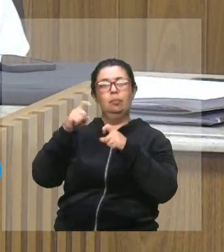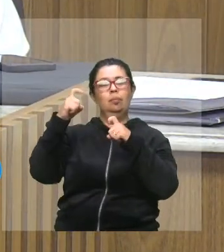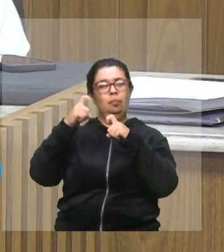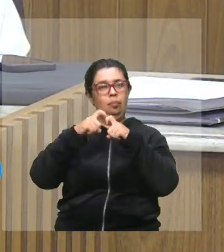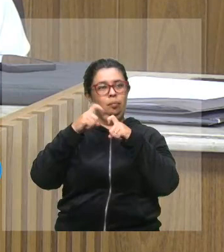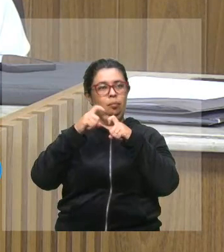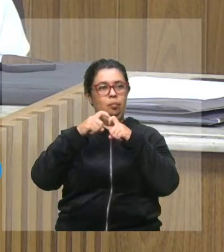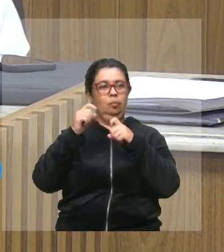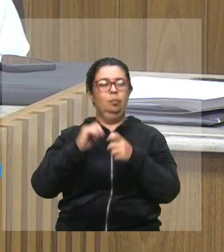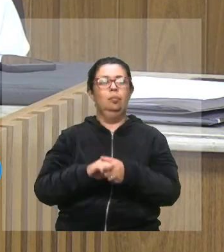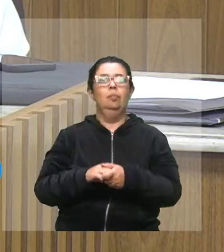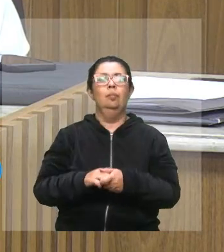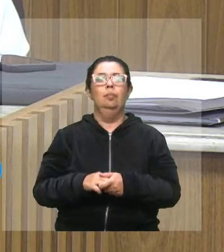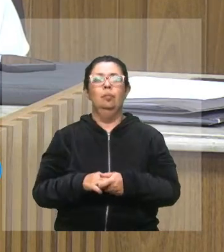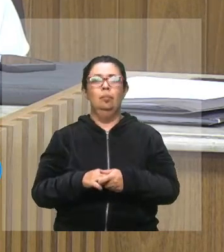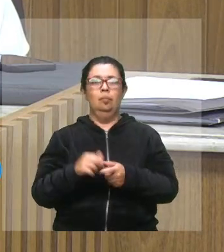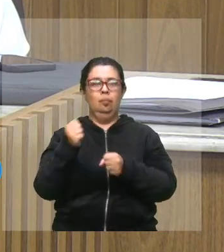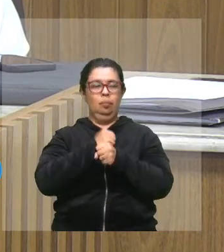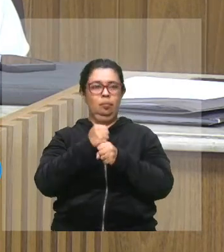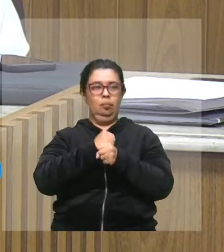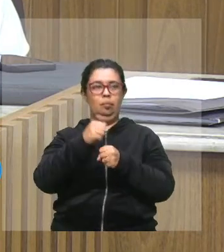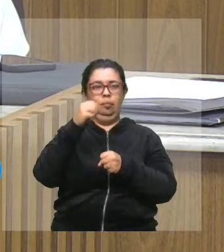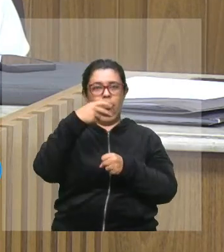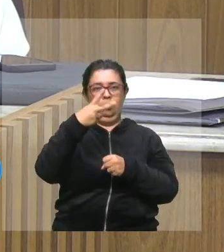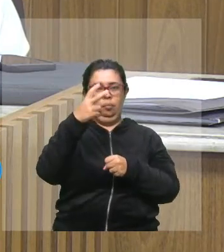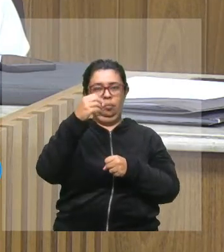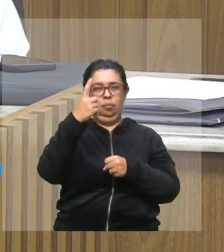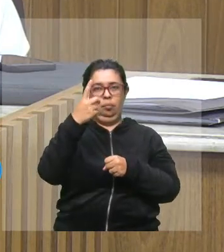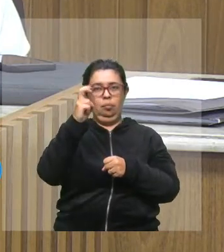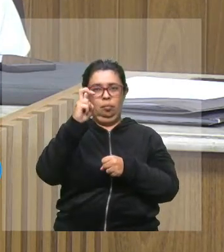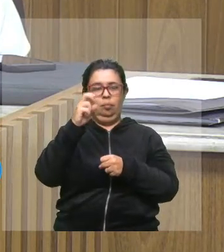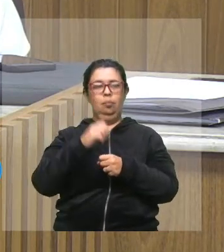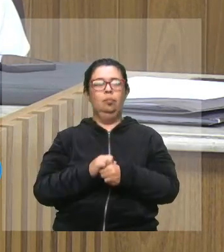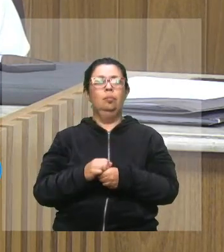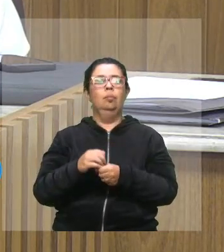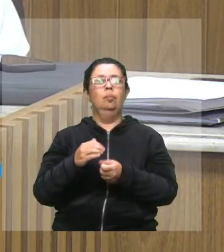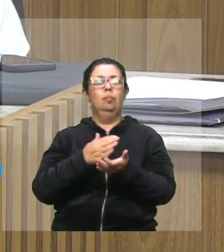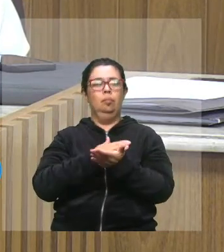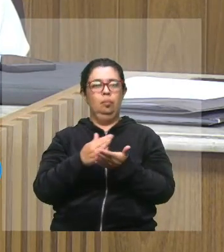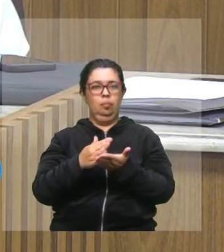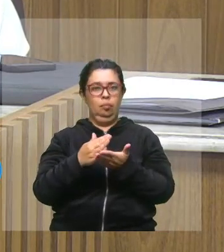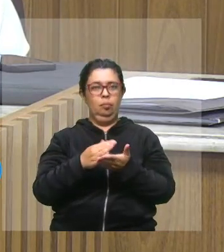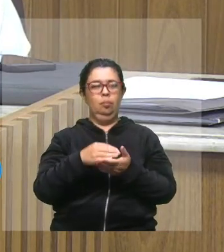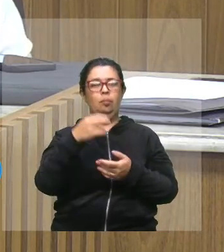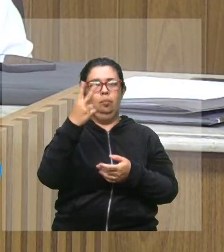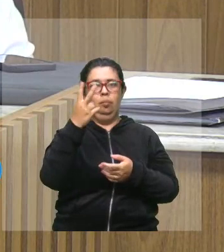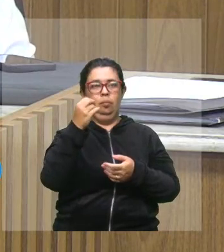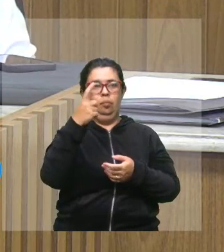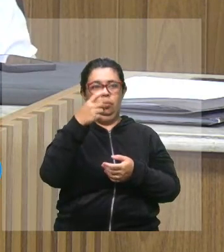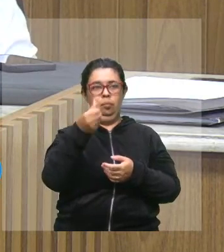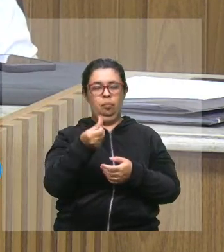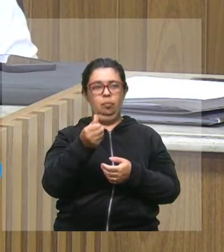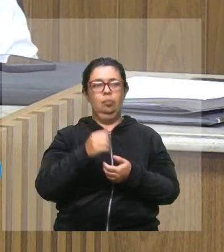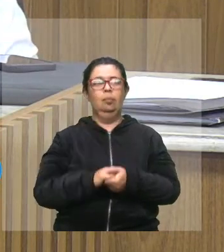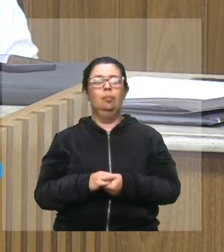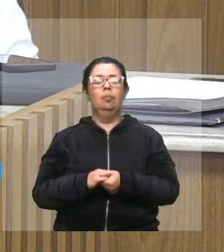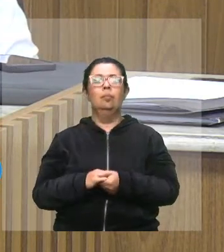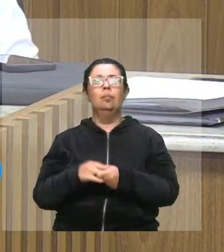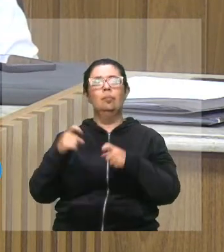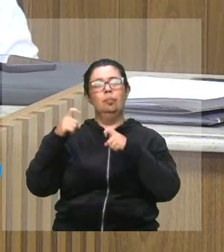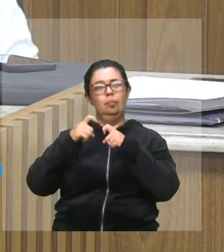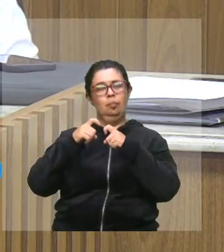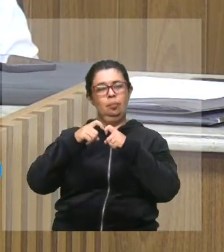de Itaúna no ano de 2015. Ingressou em 2016 na residência clínica médica, no ano